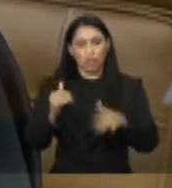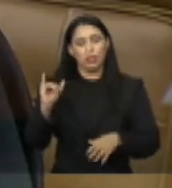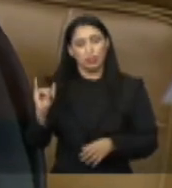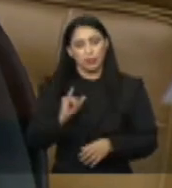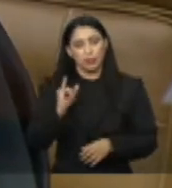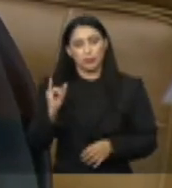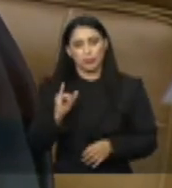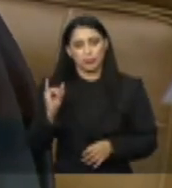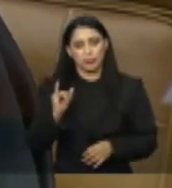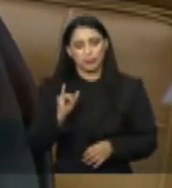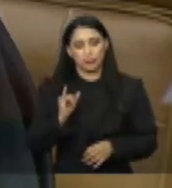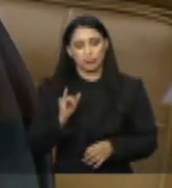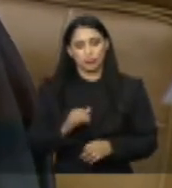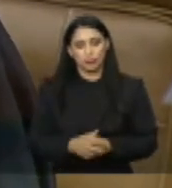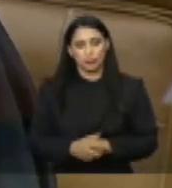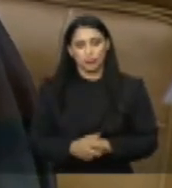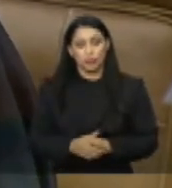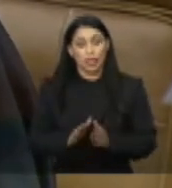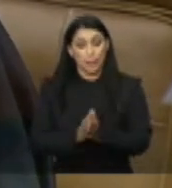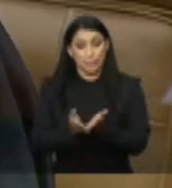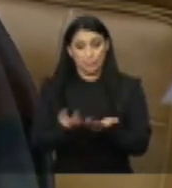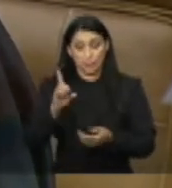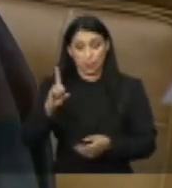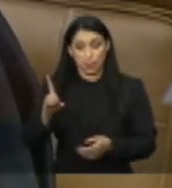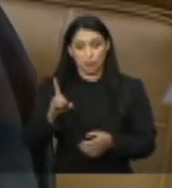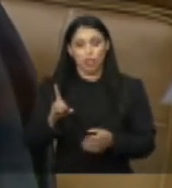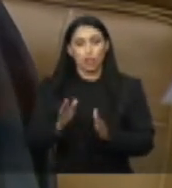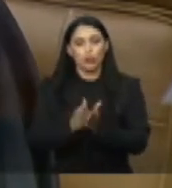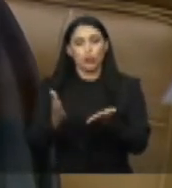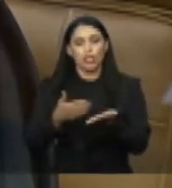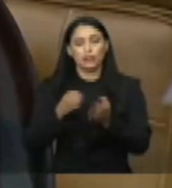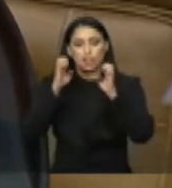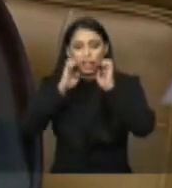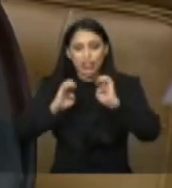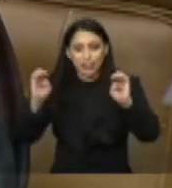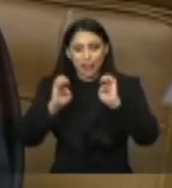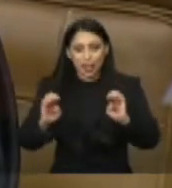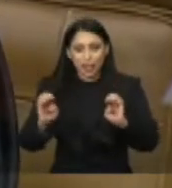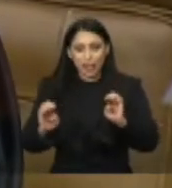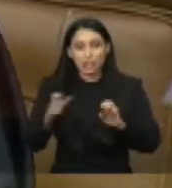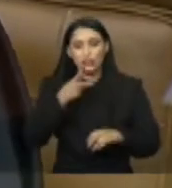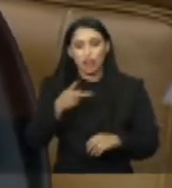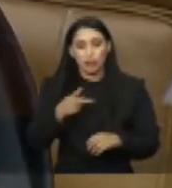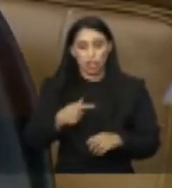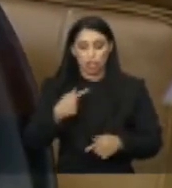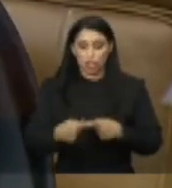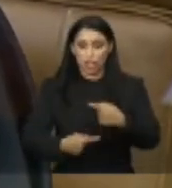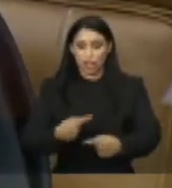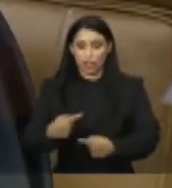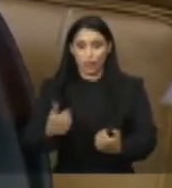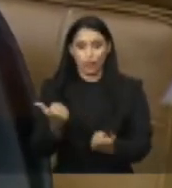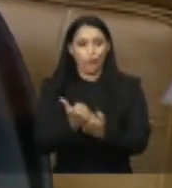Na verdade, é a ideia matriz que está na Bíblia, né? Nos Eclesiastes. Uma geração vem, outra geração